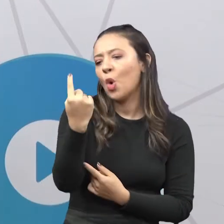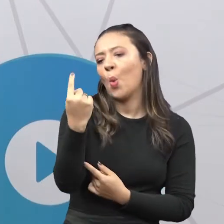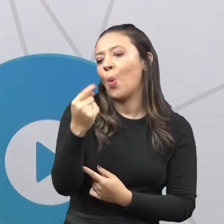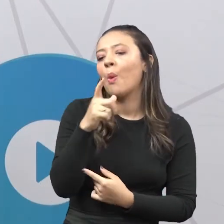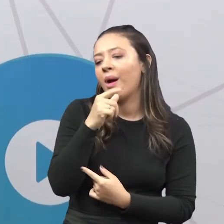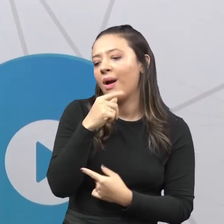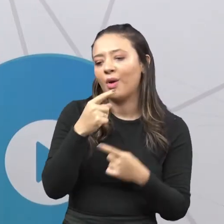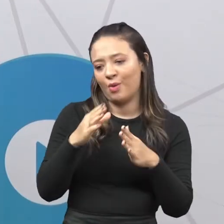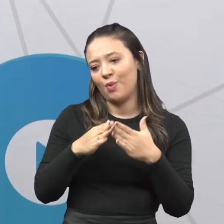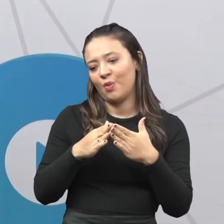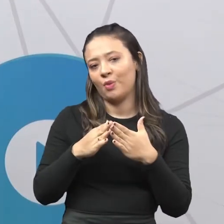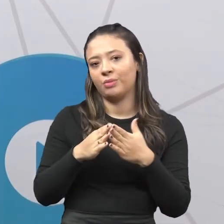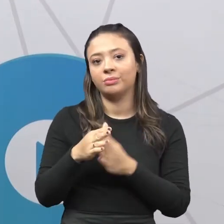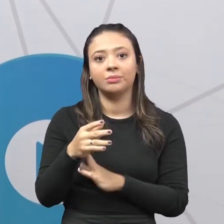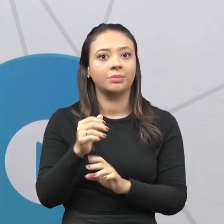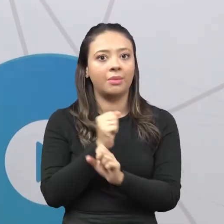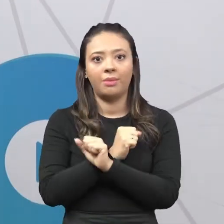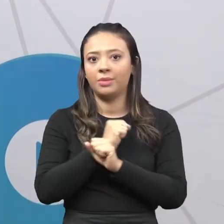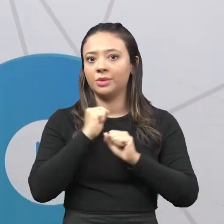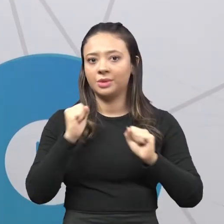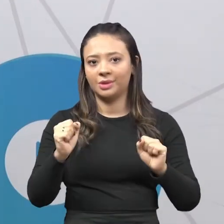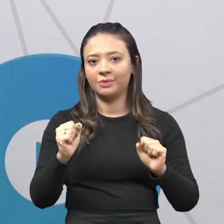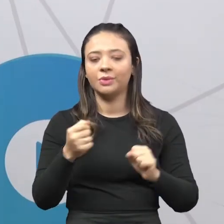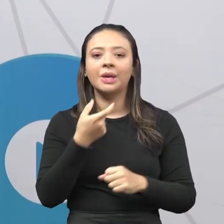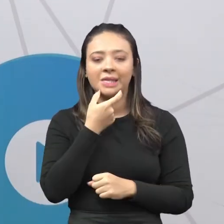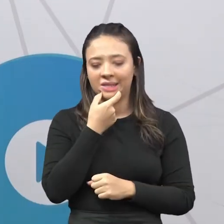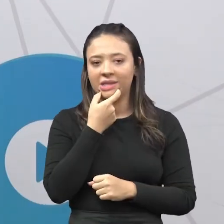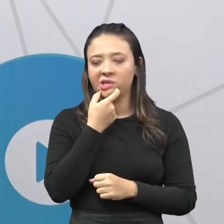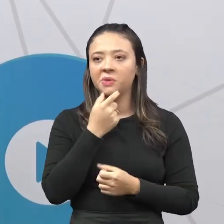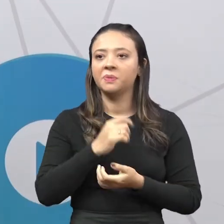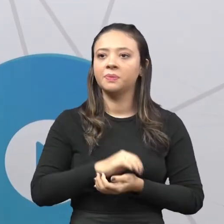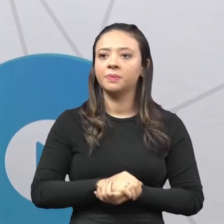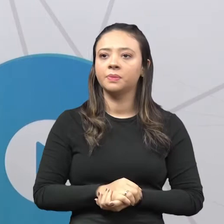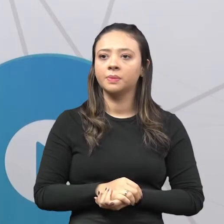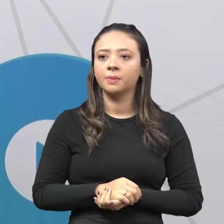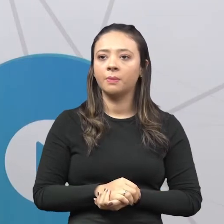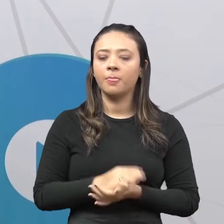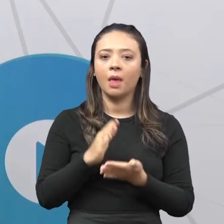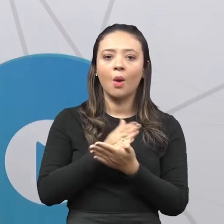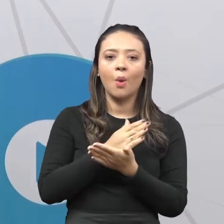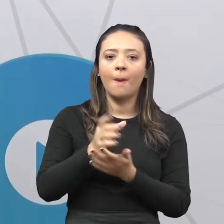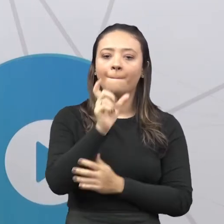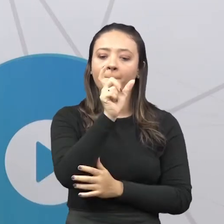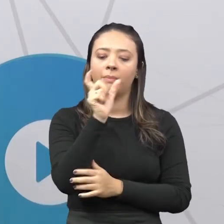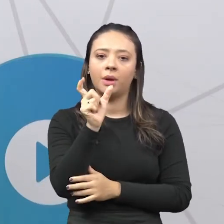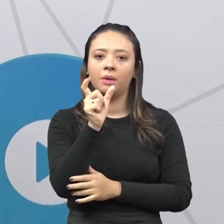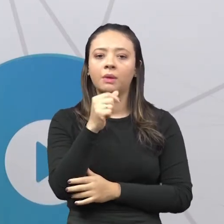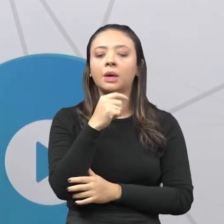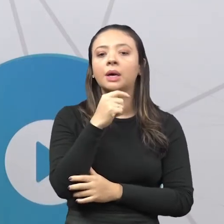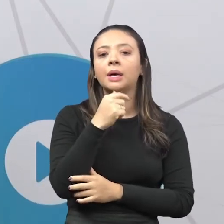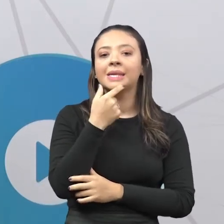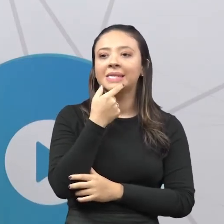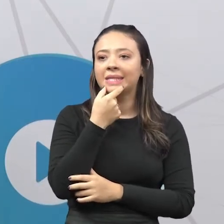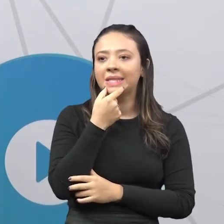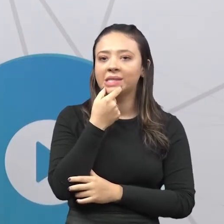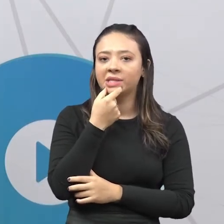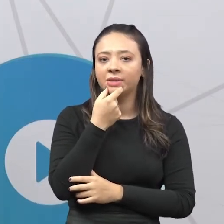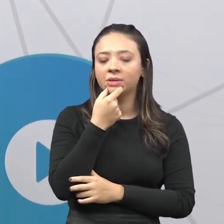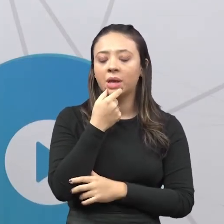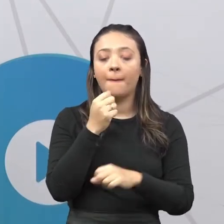3 águas. Em inglês, isso não é possível. Vamos ver algumas palavrinhas na língua inglesa que são